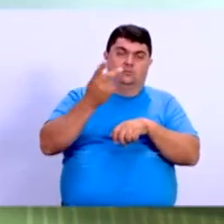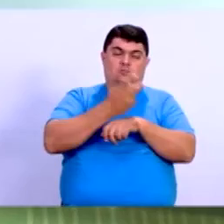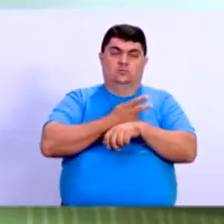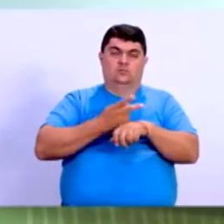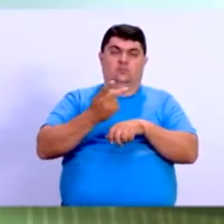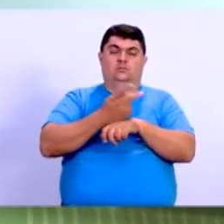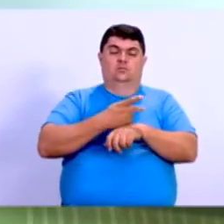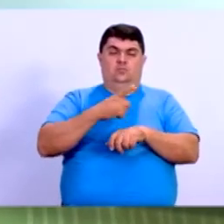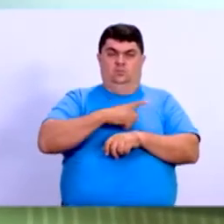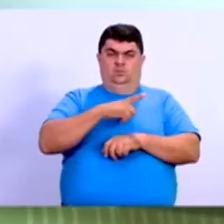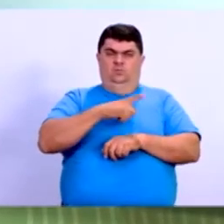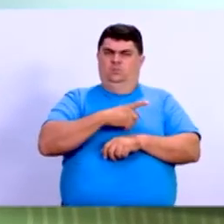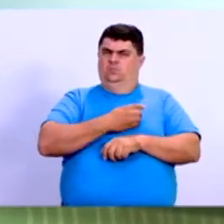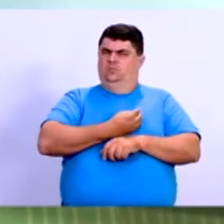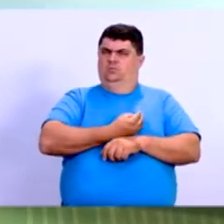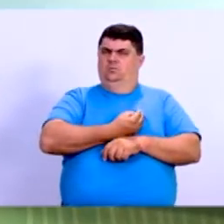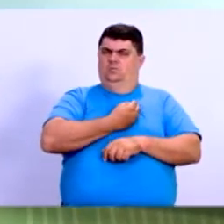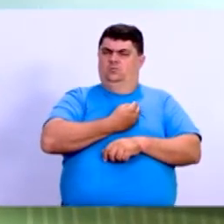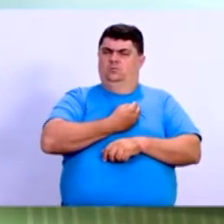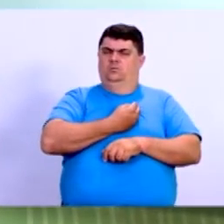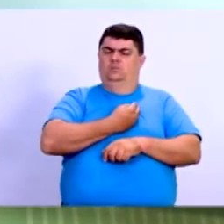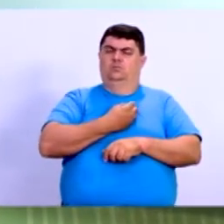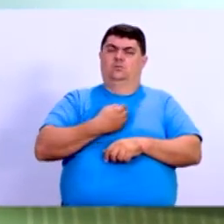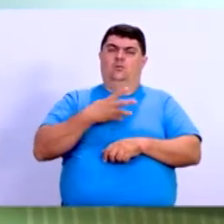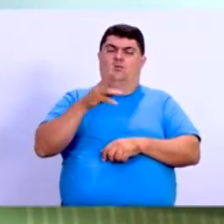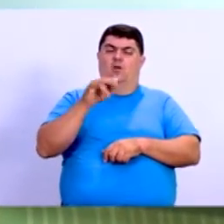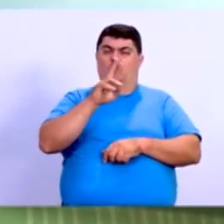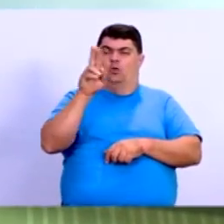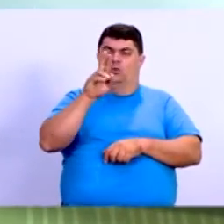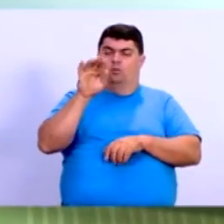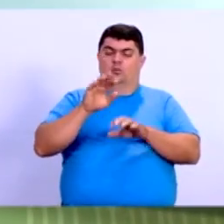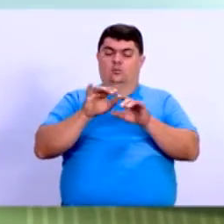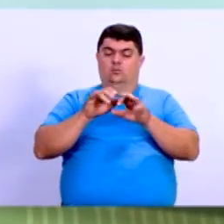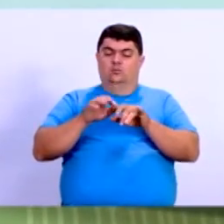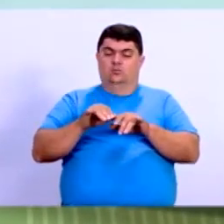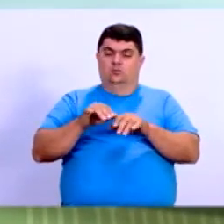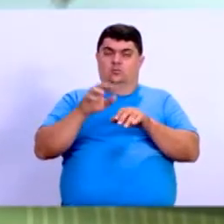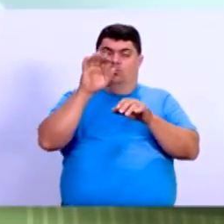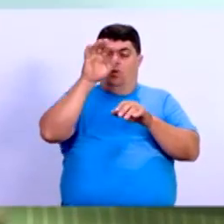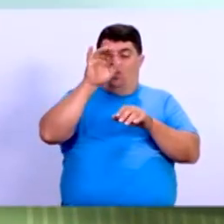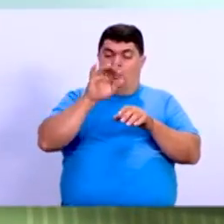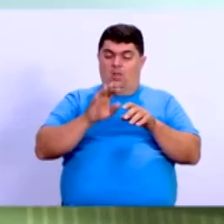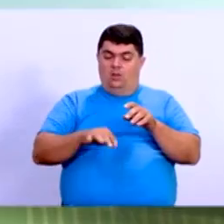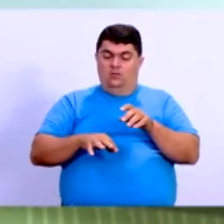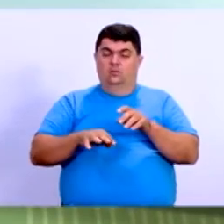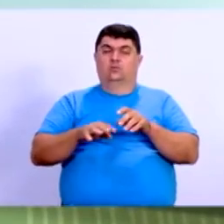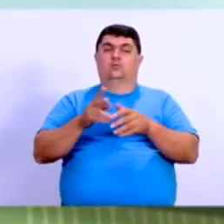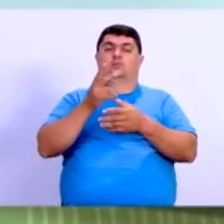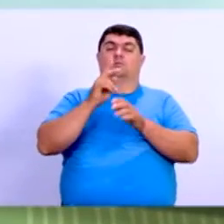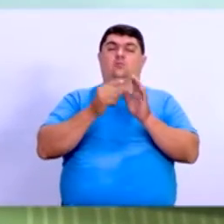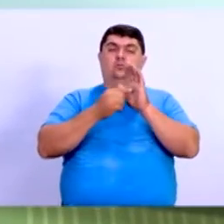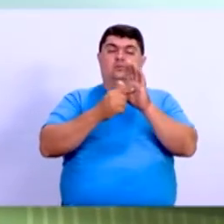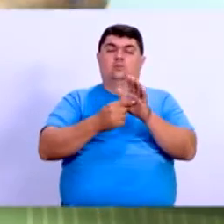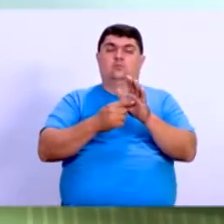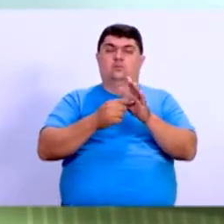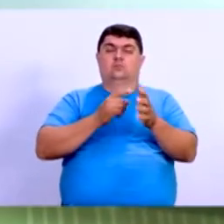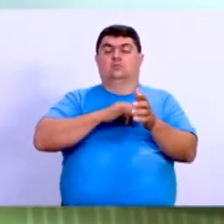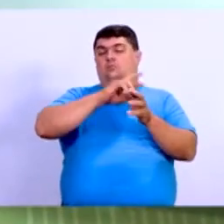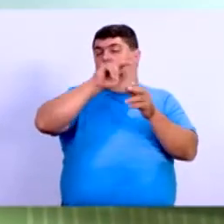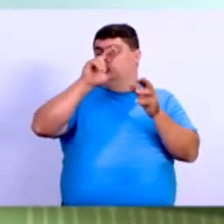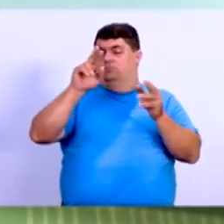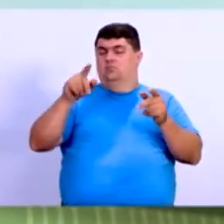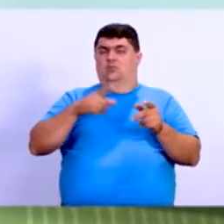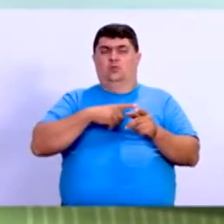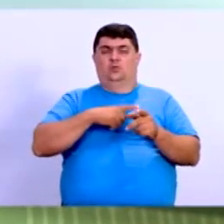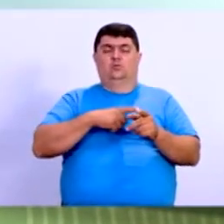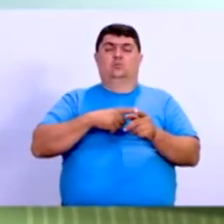verifica se o livro está disponível. Ele vai e digita o nome do livro, o livro é consultado no banco de dados, informa que tem